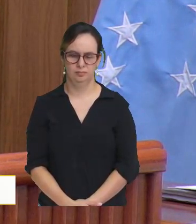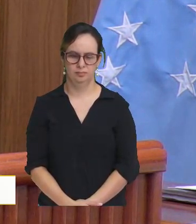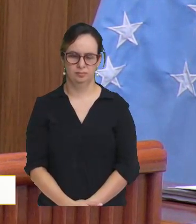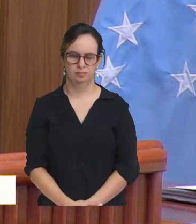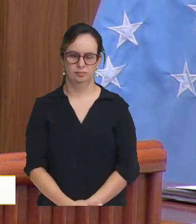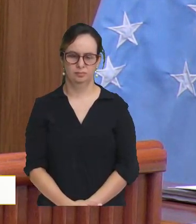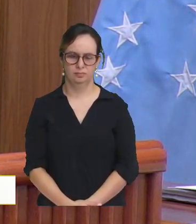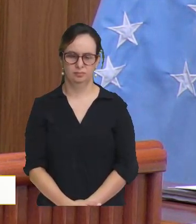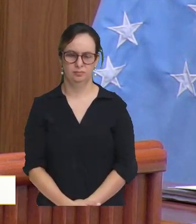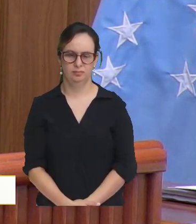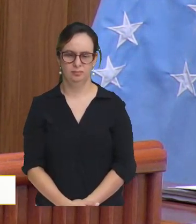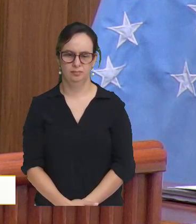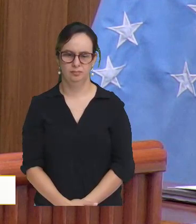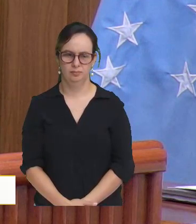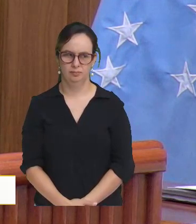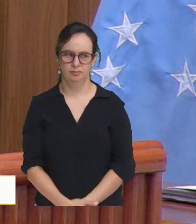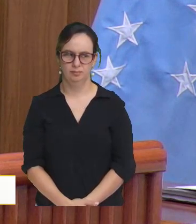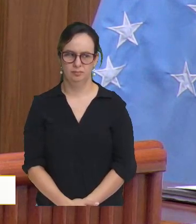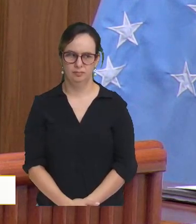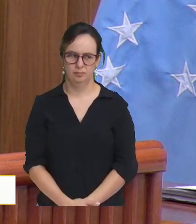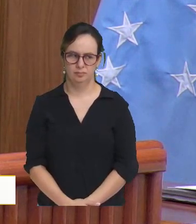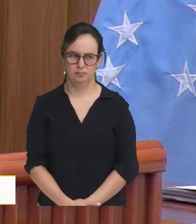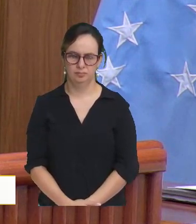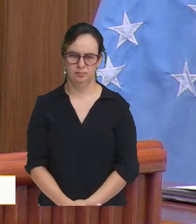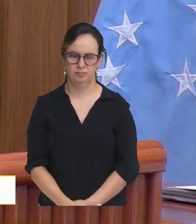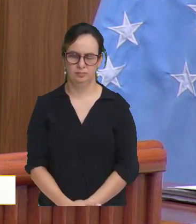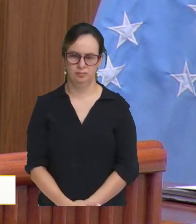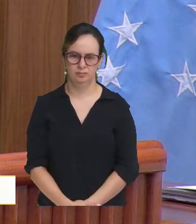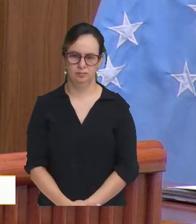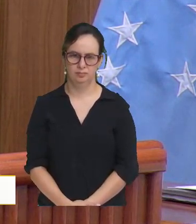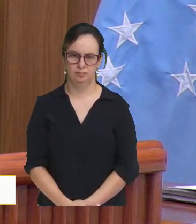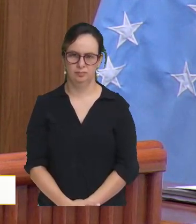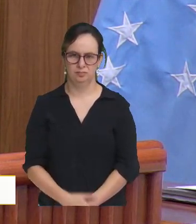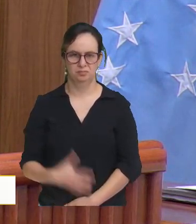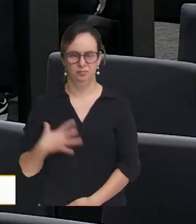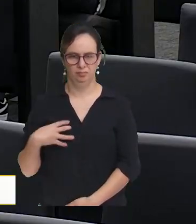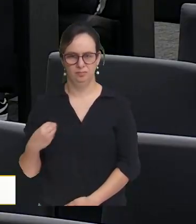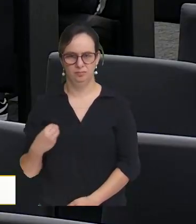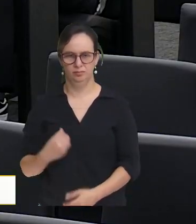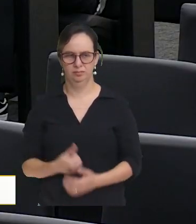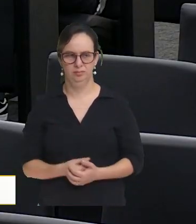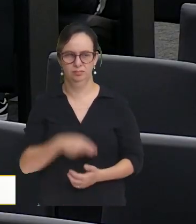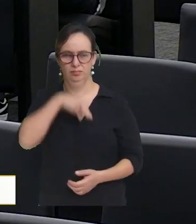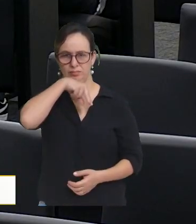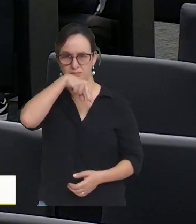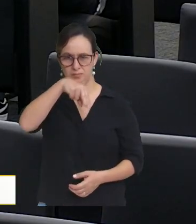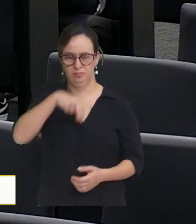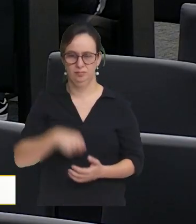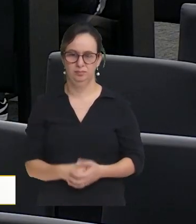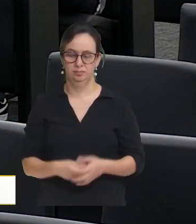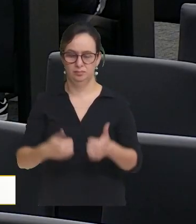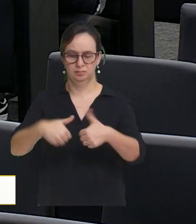Machado Dias, filha do Alfredo e da Patrícia Tristão Machado Dias, que aqui se fazem presente.